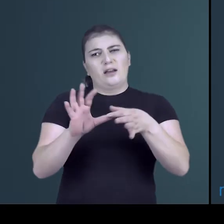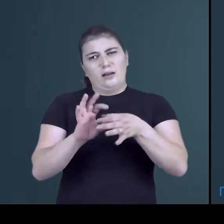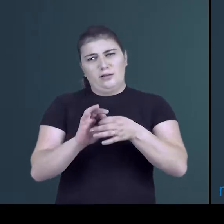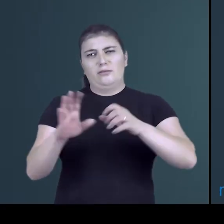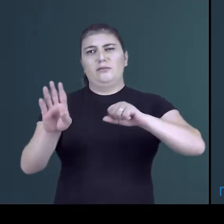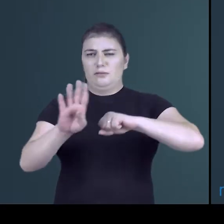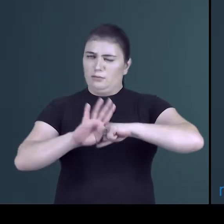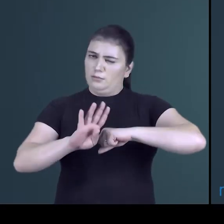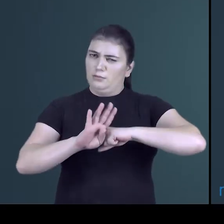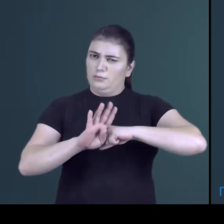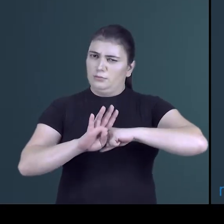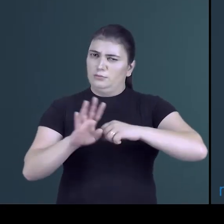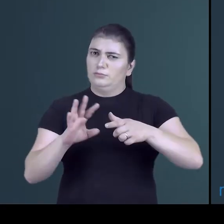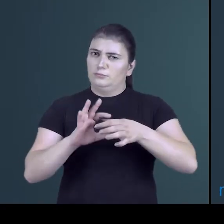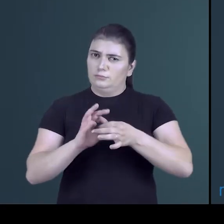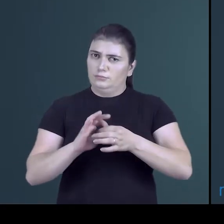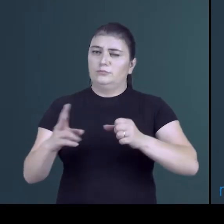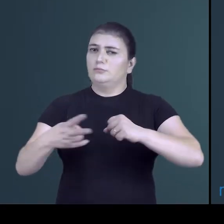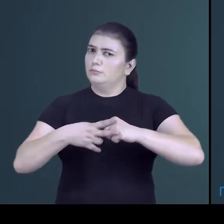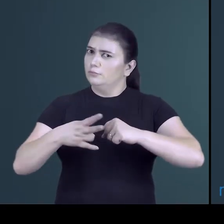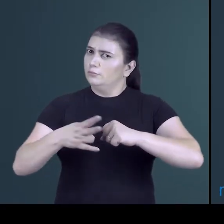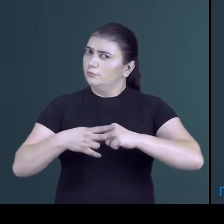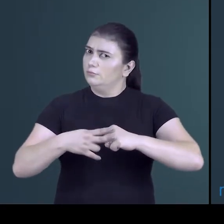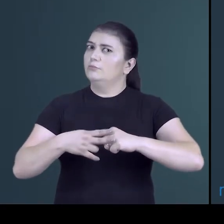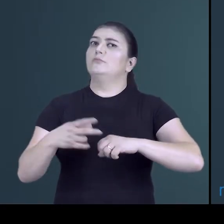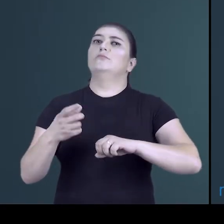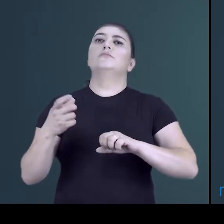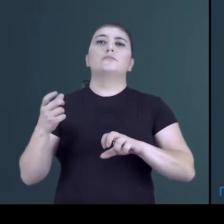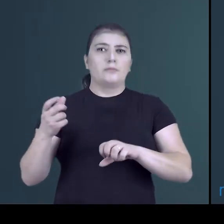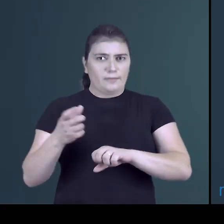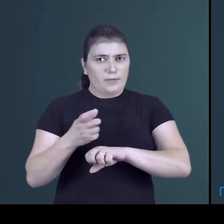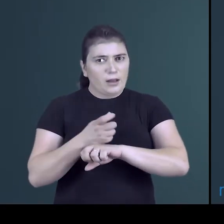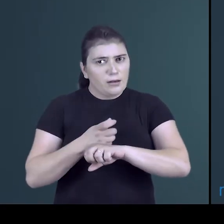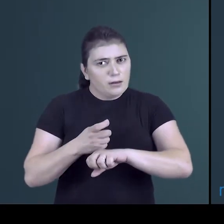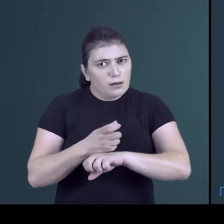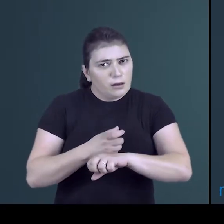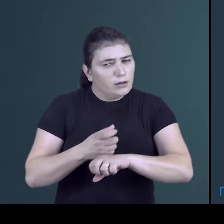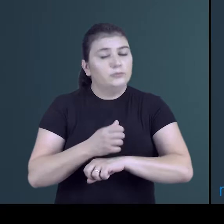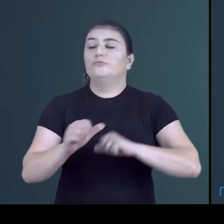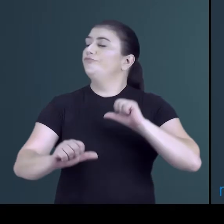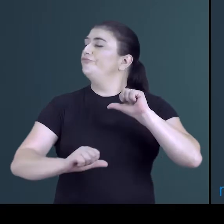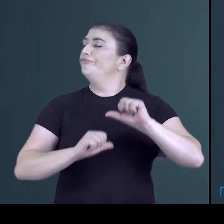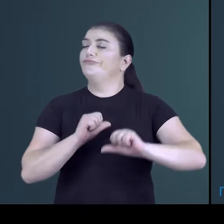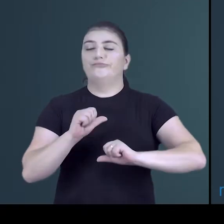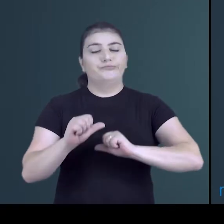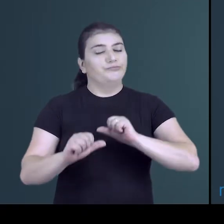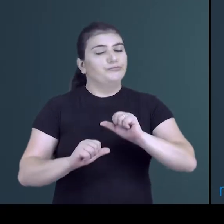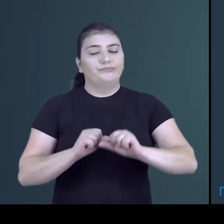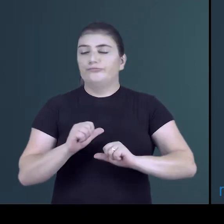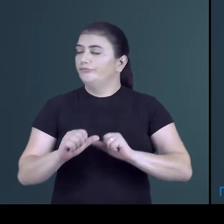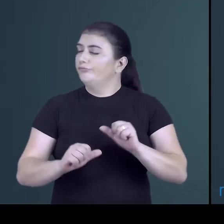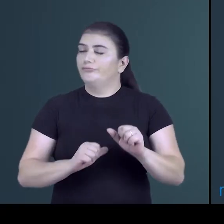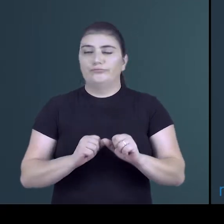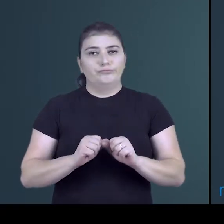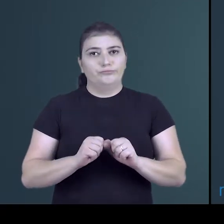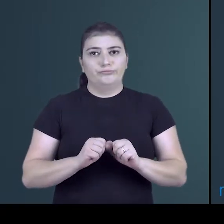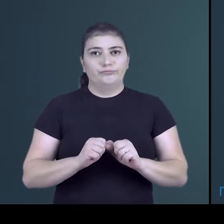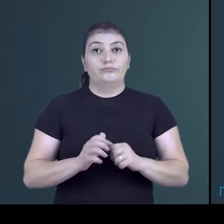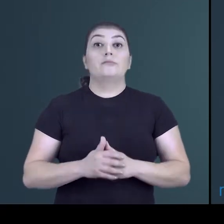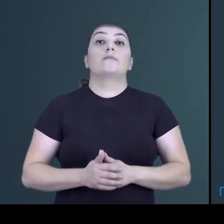a esse substantivo, ou ligadas a verbo e adjetivo, elas não se transformam, ficam